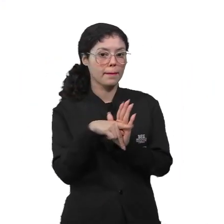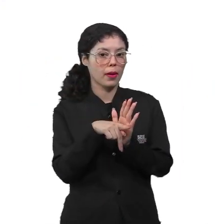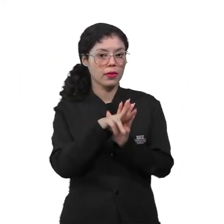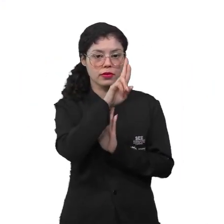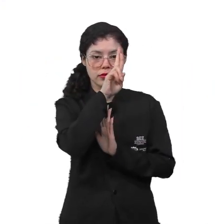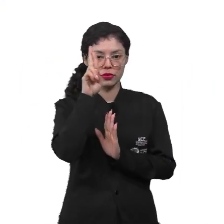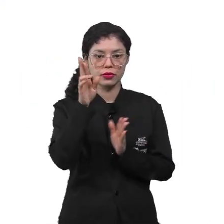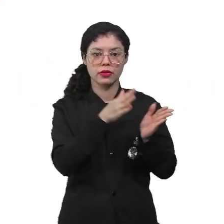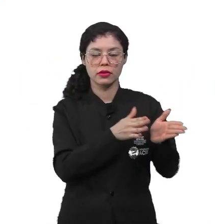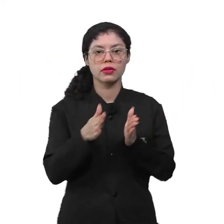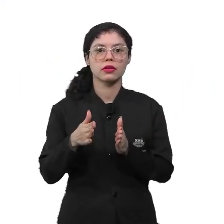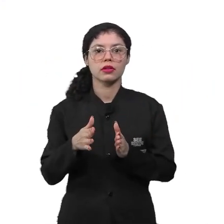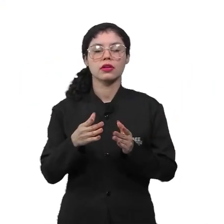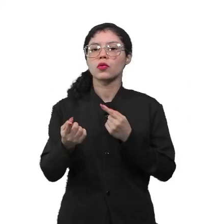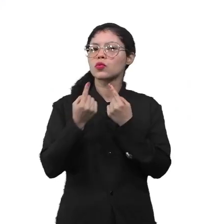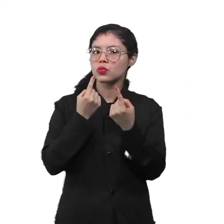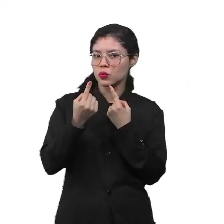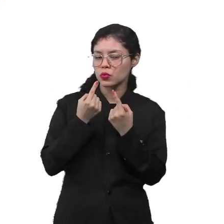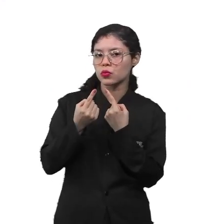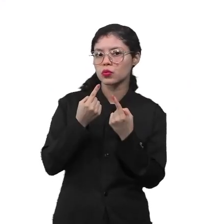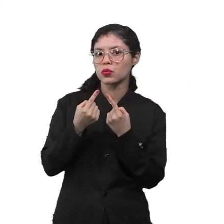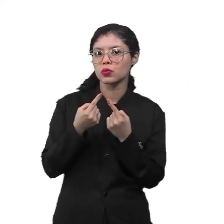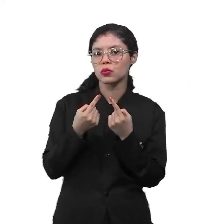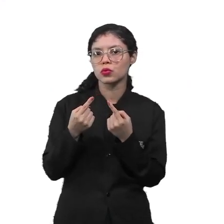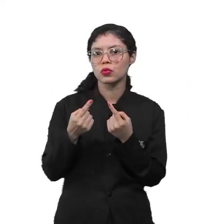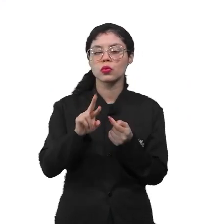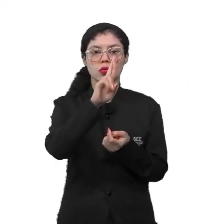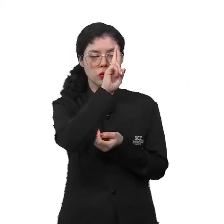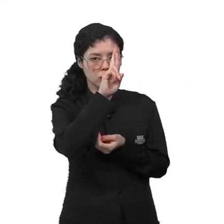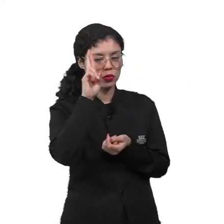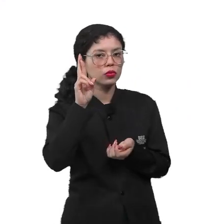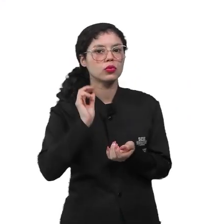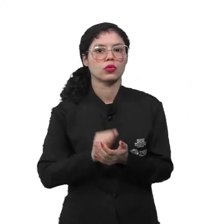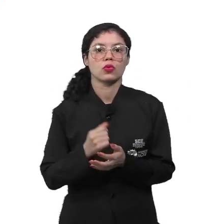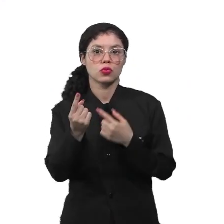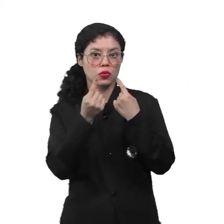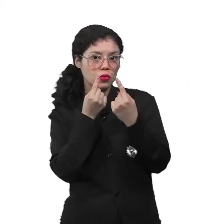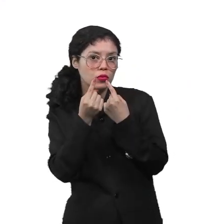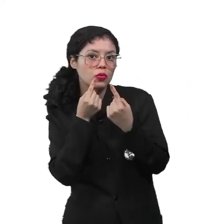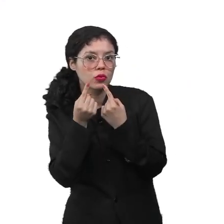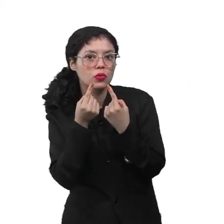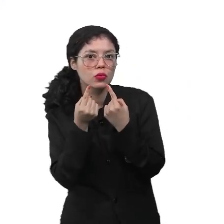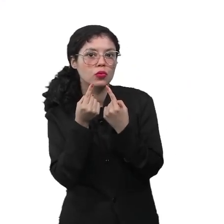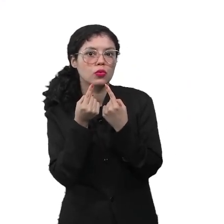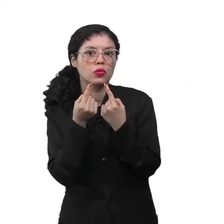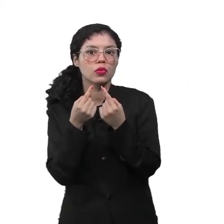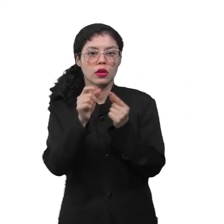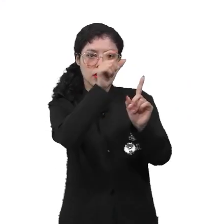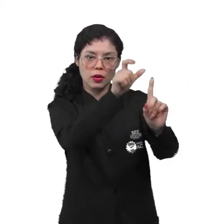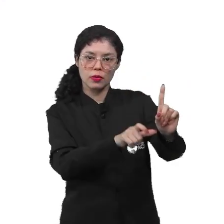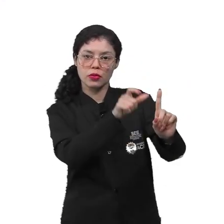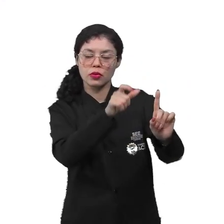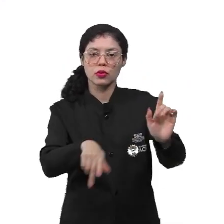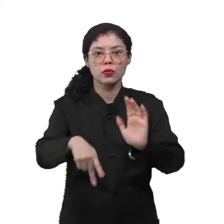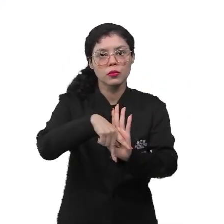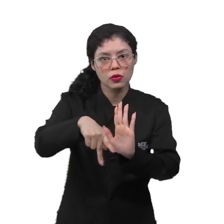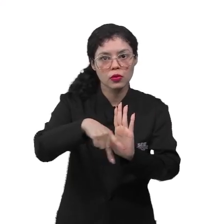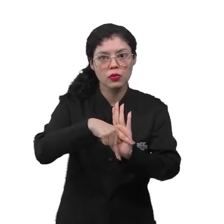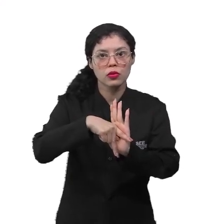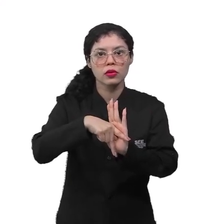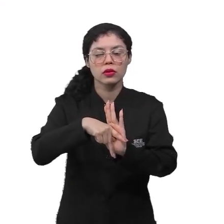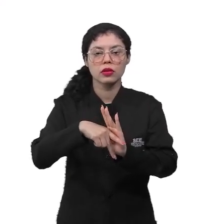história em quadrinho, ela vai estar se comunicando com a história, se comunicando com a personalidade